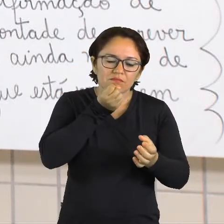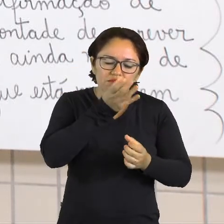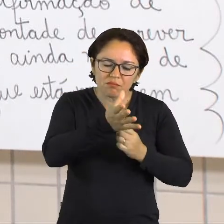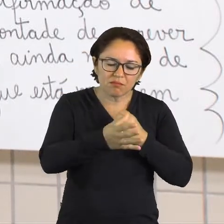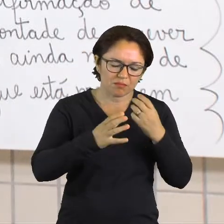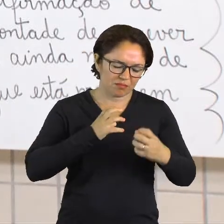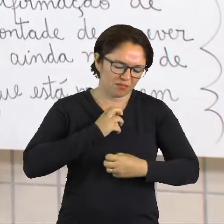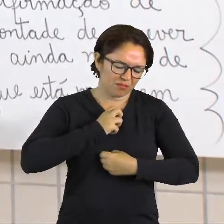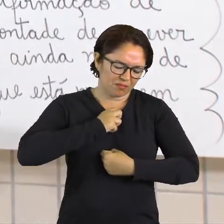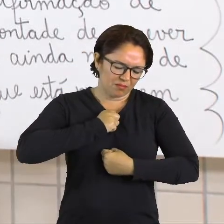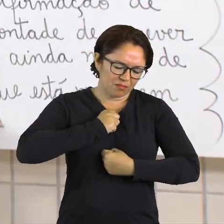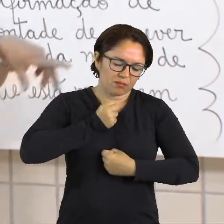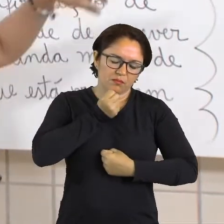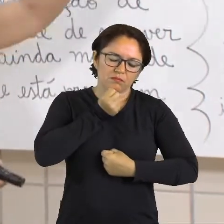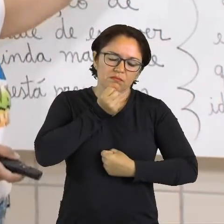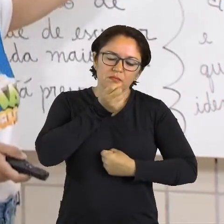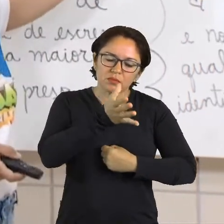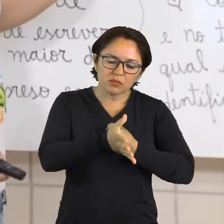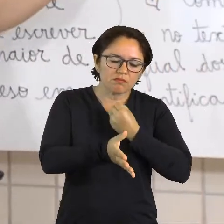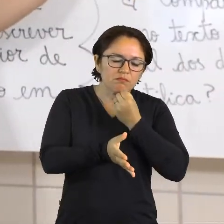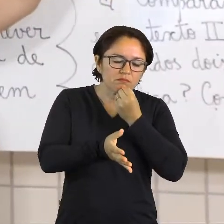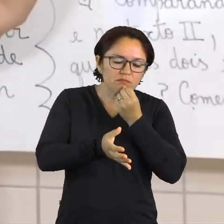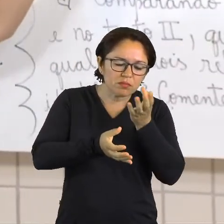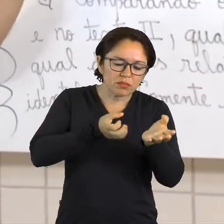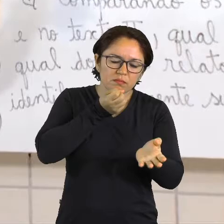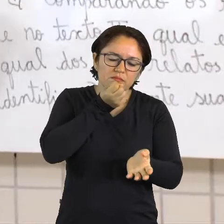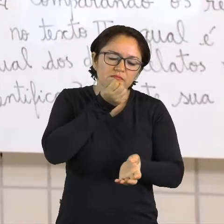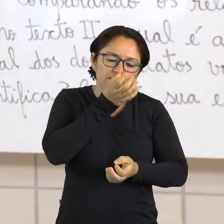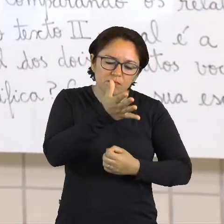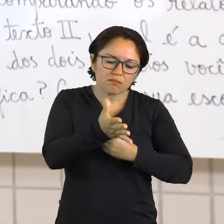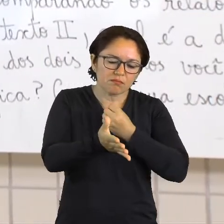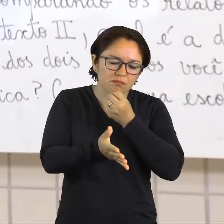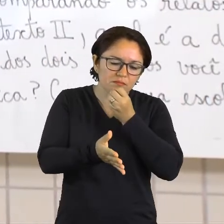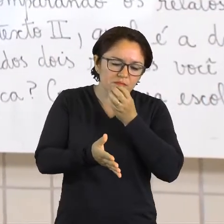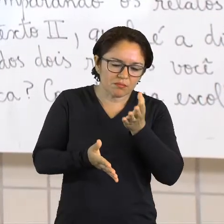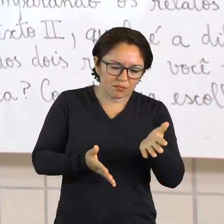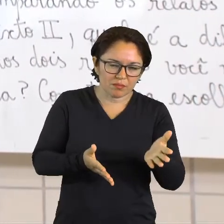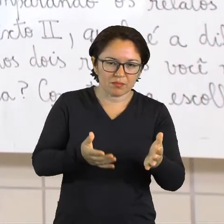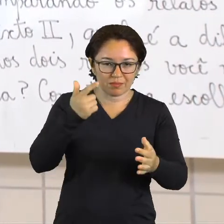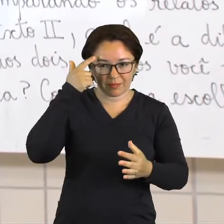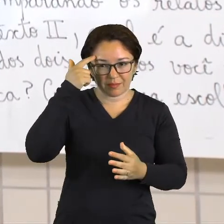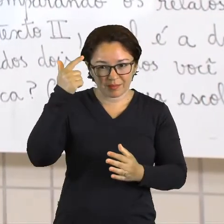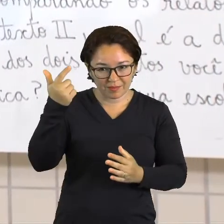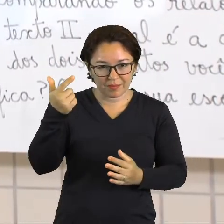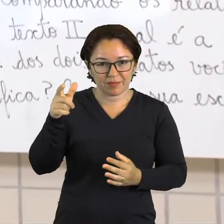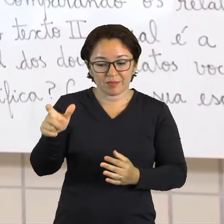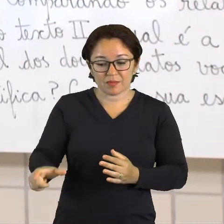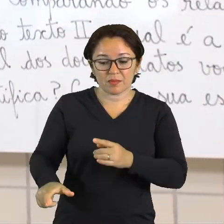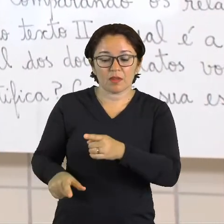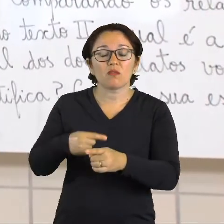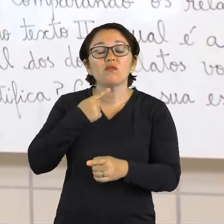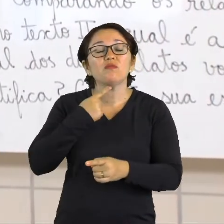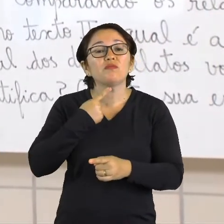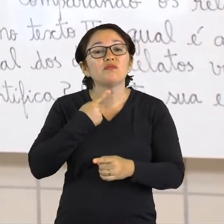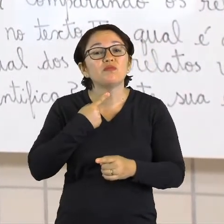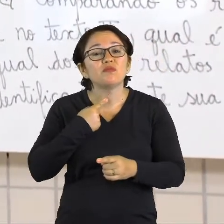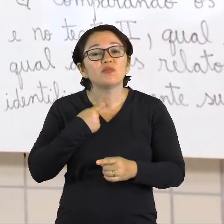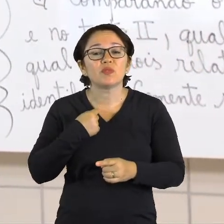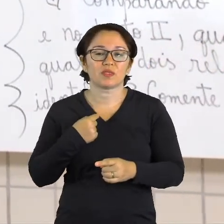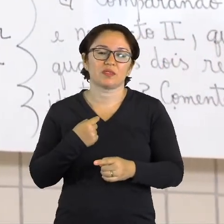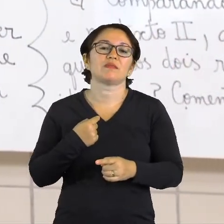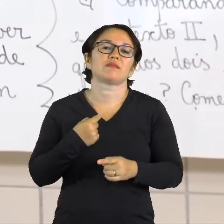está preso em meu peito. Então, por que ela fala isso, que tem essa vontade? Essa